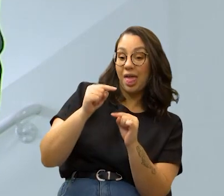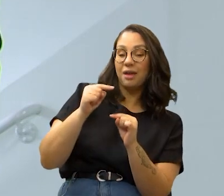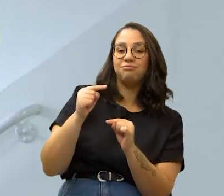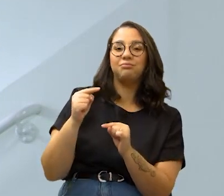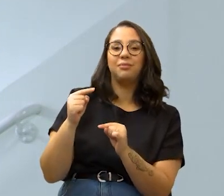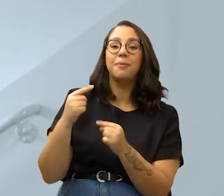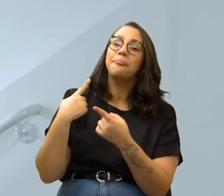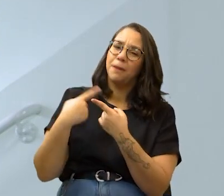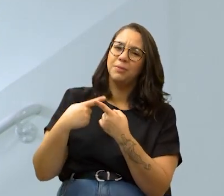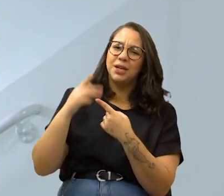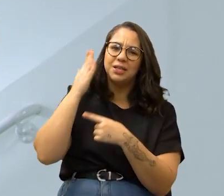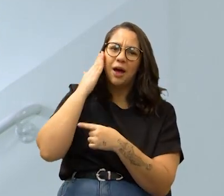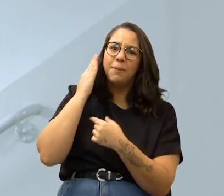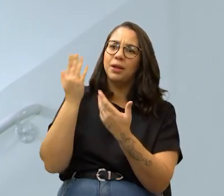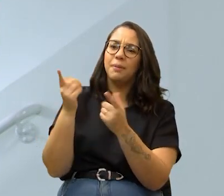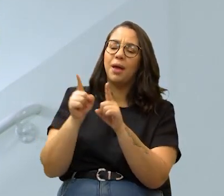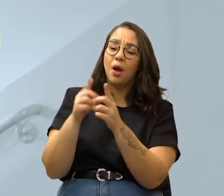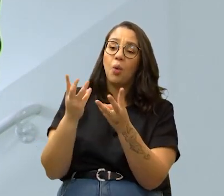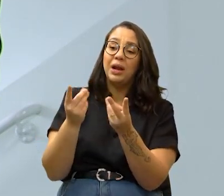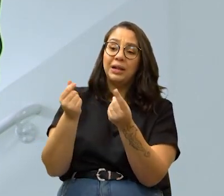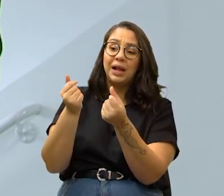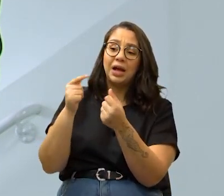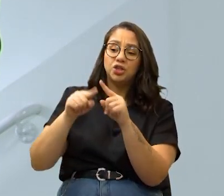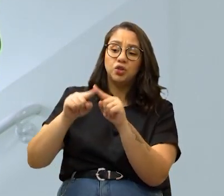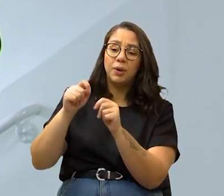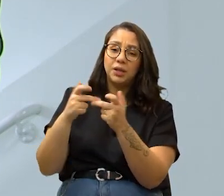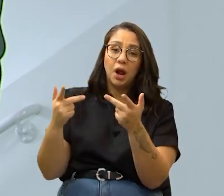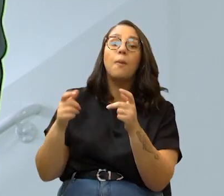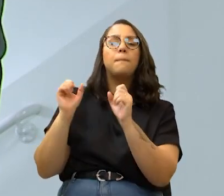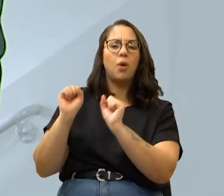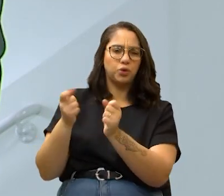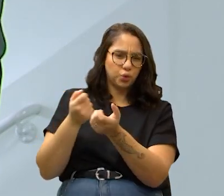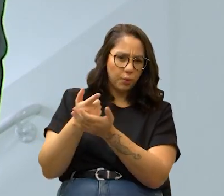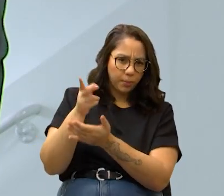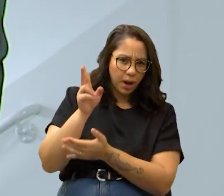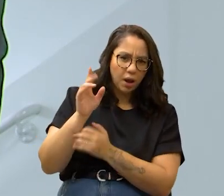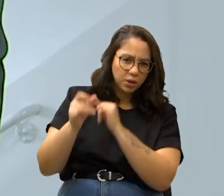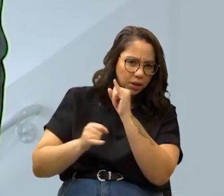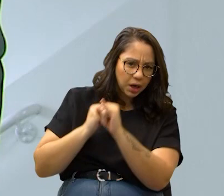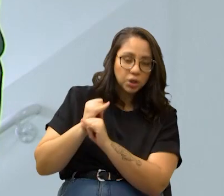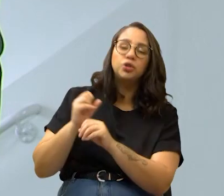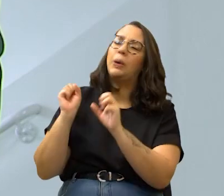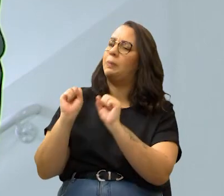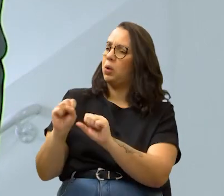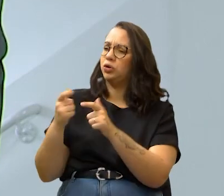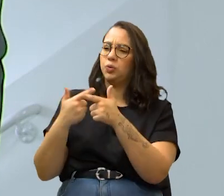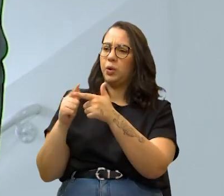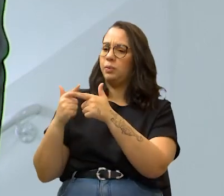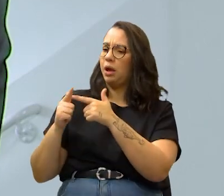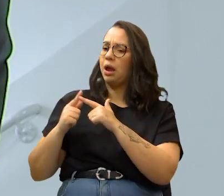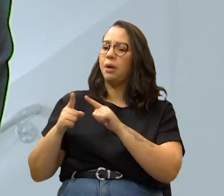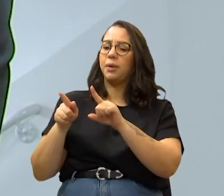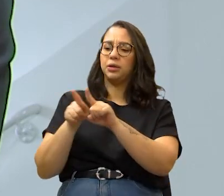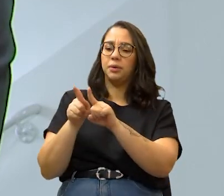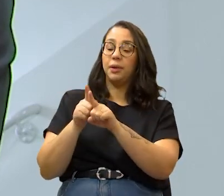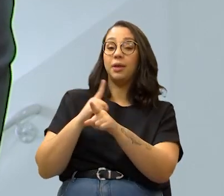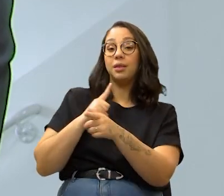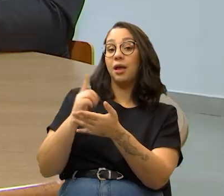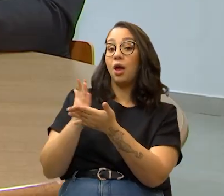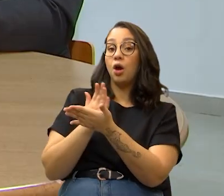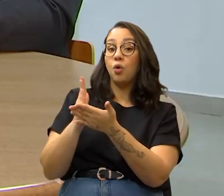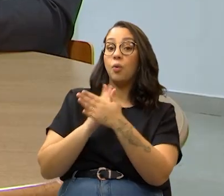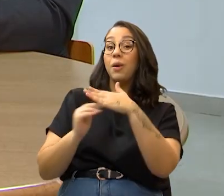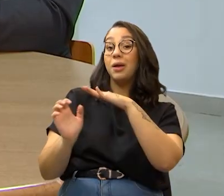porque você não sabe realmente a qualidade do material. Pode ser comprado online? Pode, sem problema nenhum. Existem,